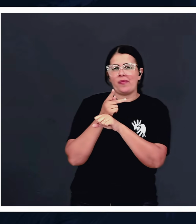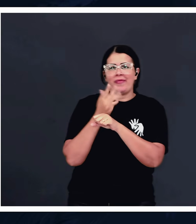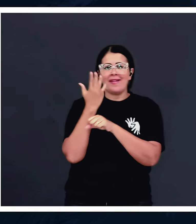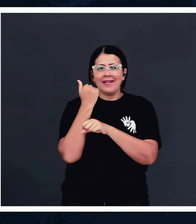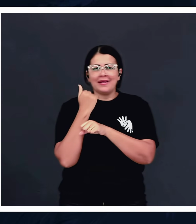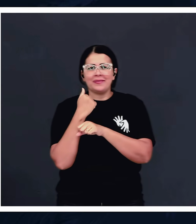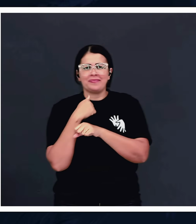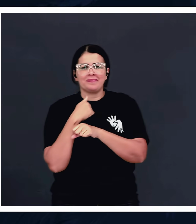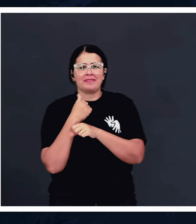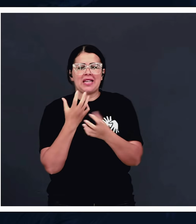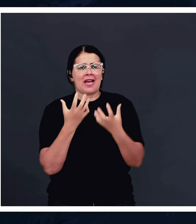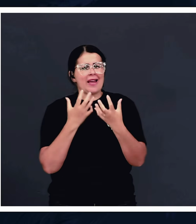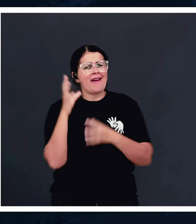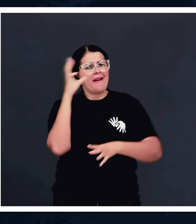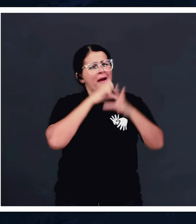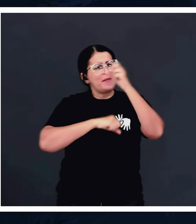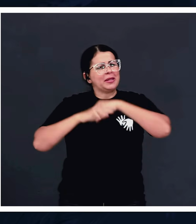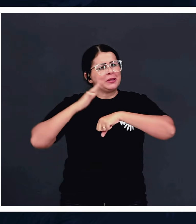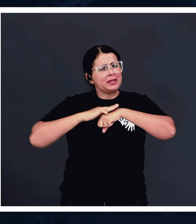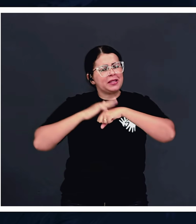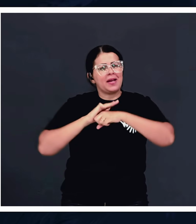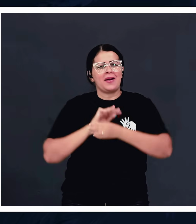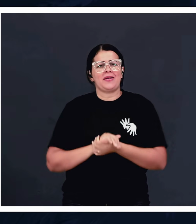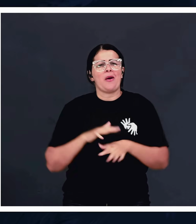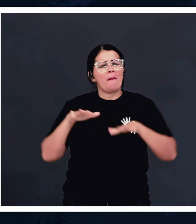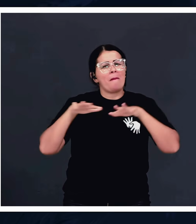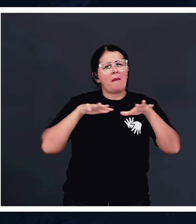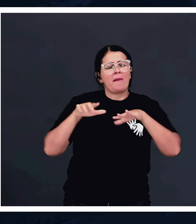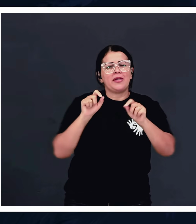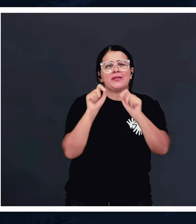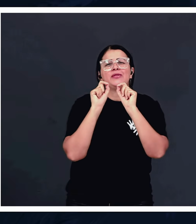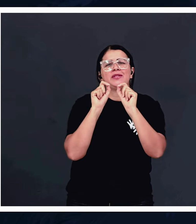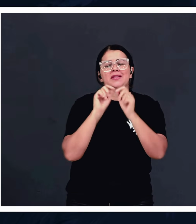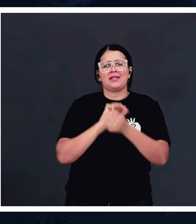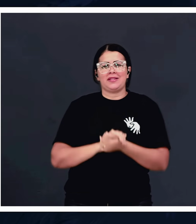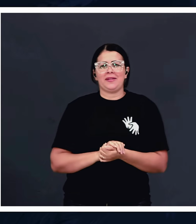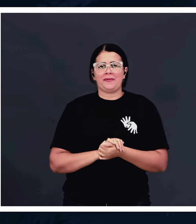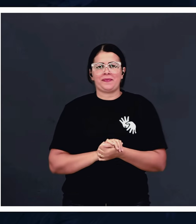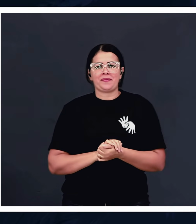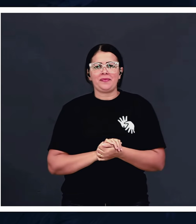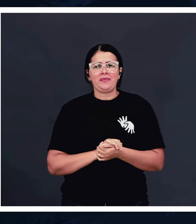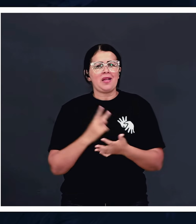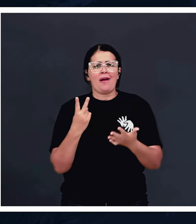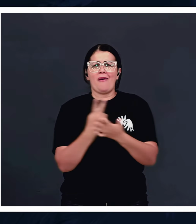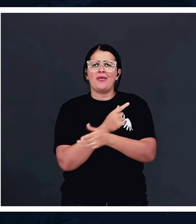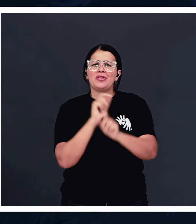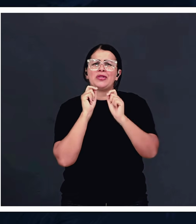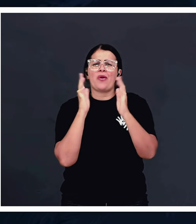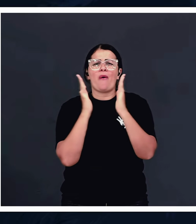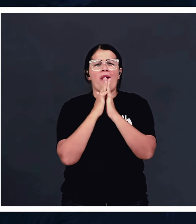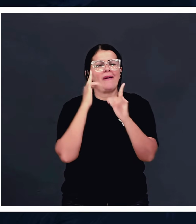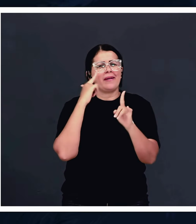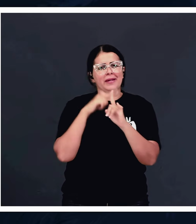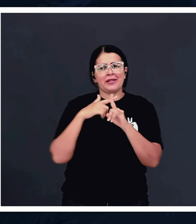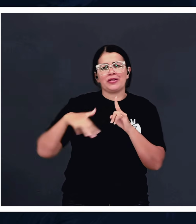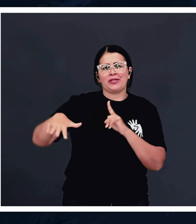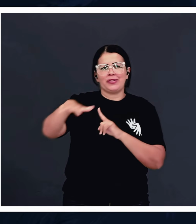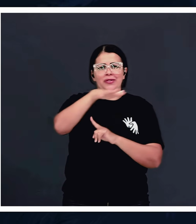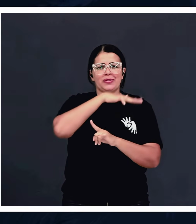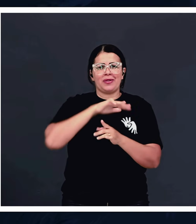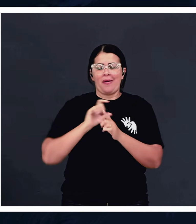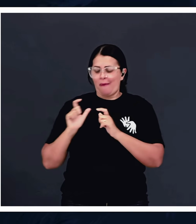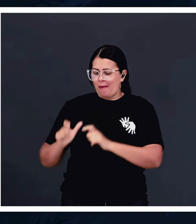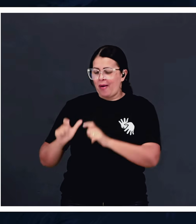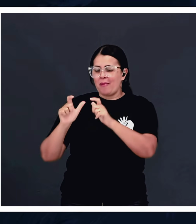se interesse por saber o que é isso, que movimento é esse, o que é que está acontecendo em nossa igreja. São